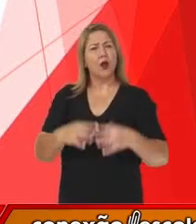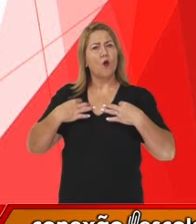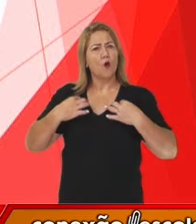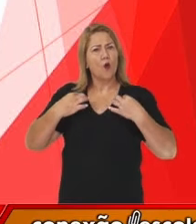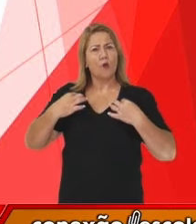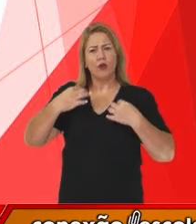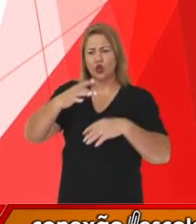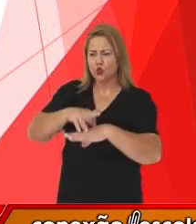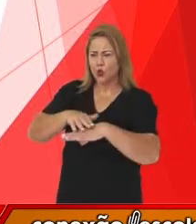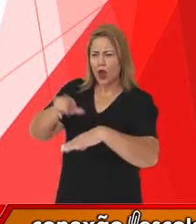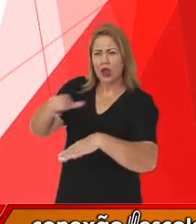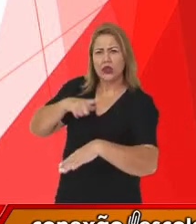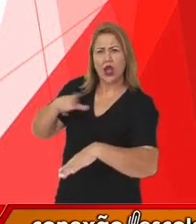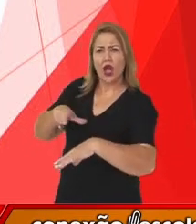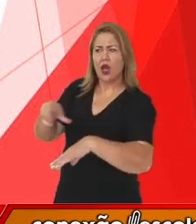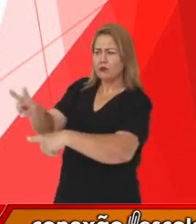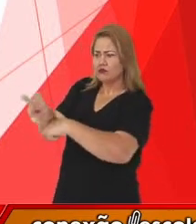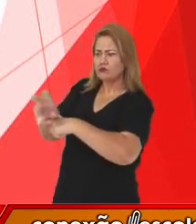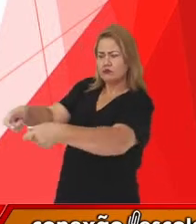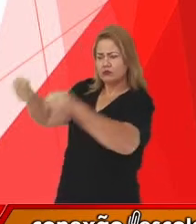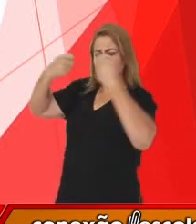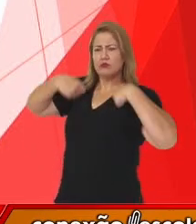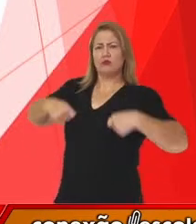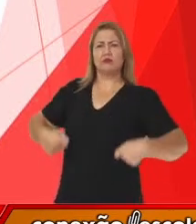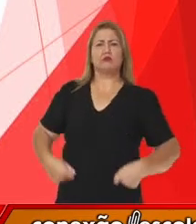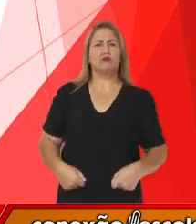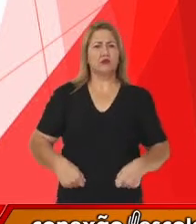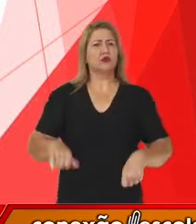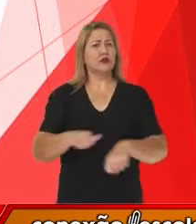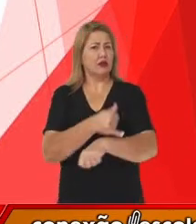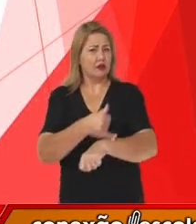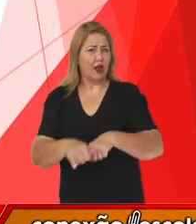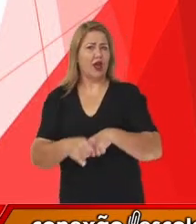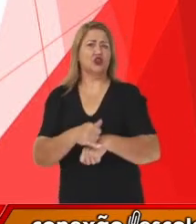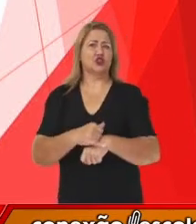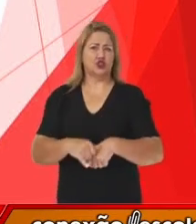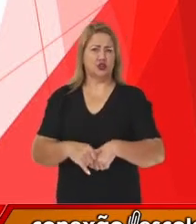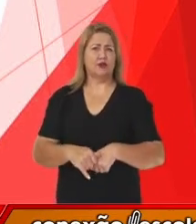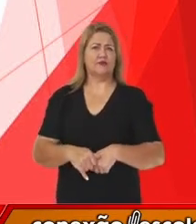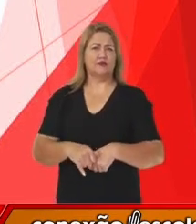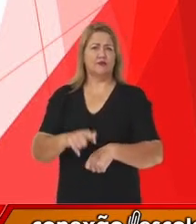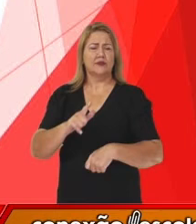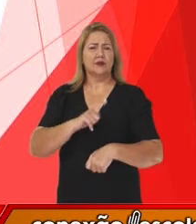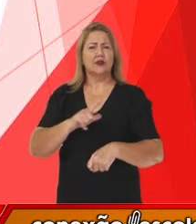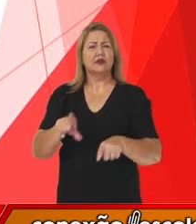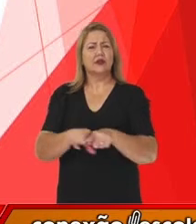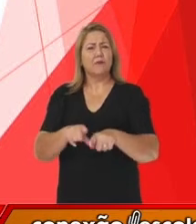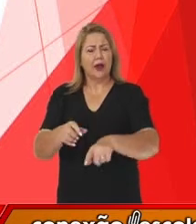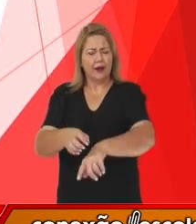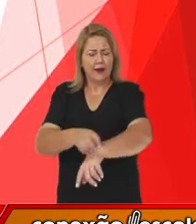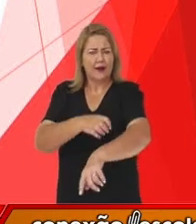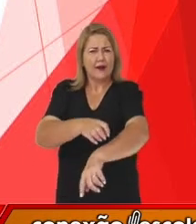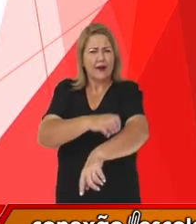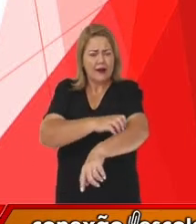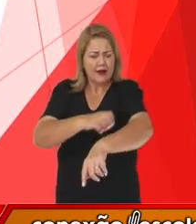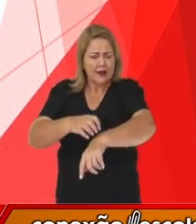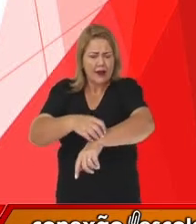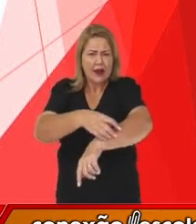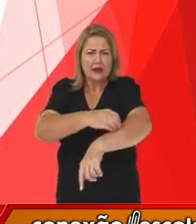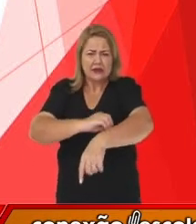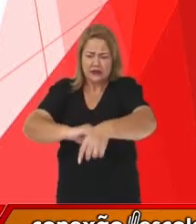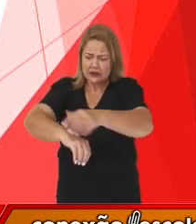pessoas doentes também era uma dessas estratégias. Colocar crostas das feridas